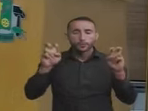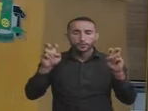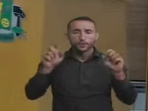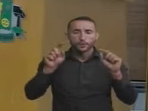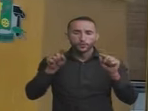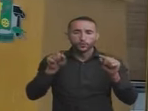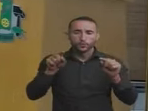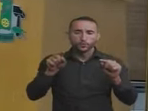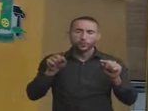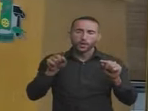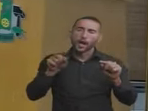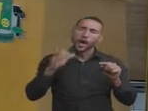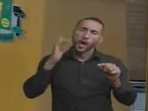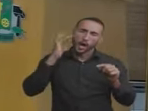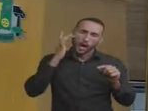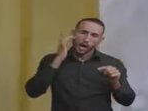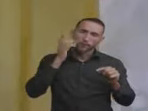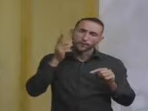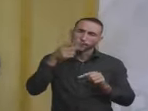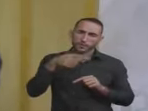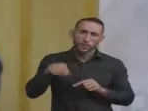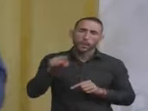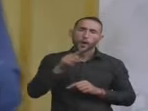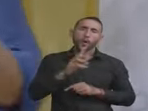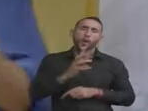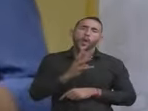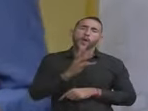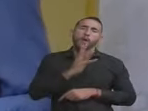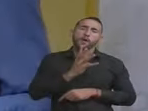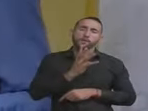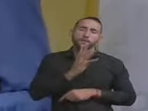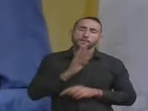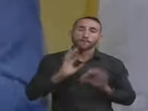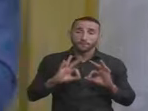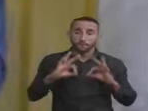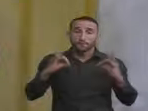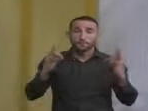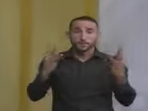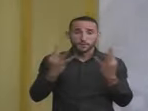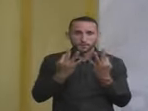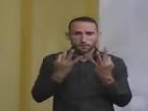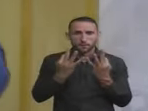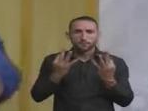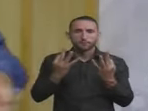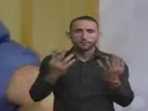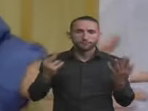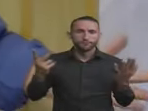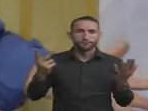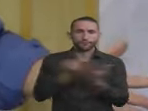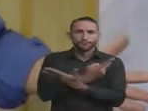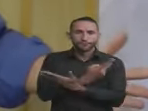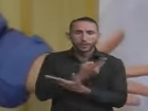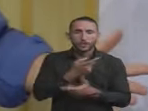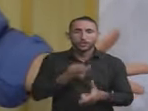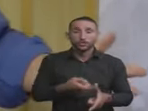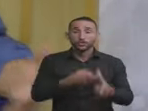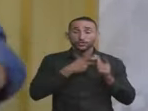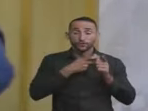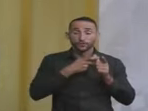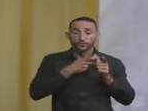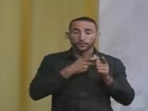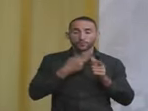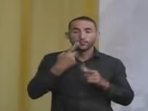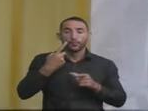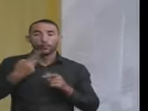Muitos aqui conhecem famílias e muitas famílias que estão totalmente endividadas